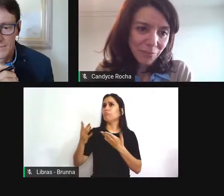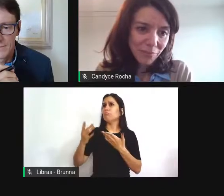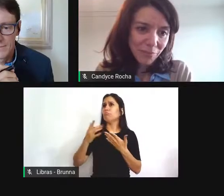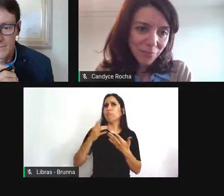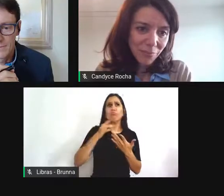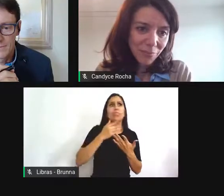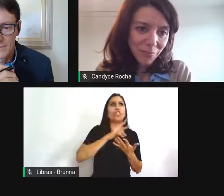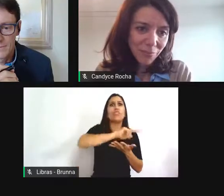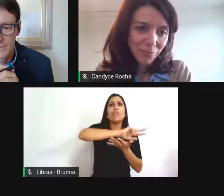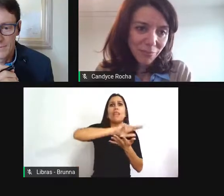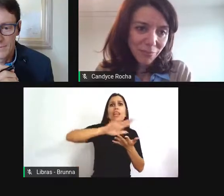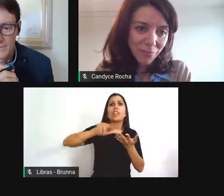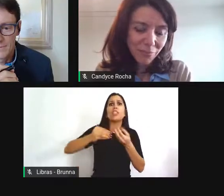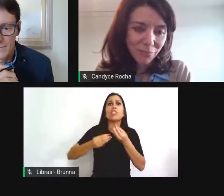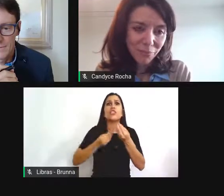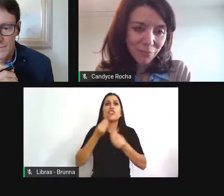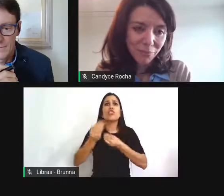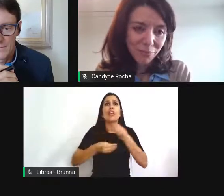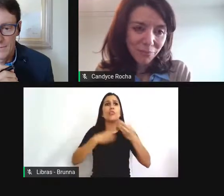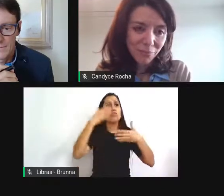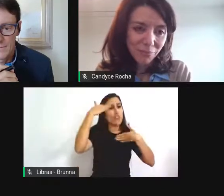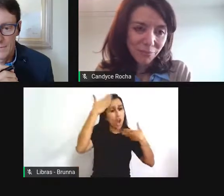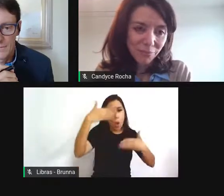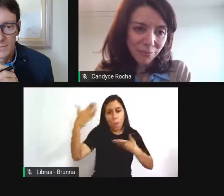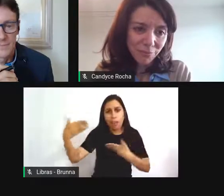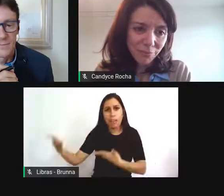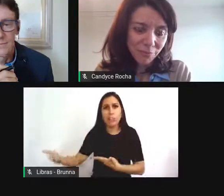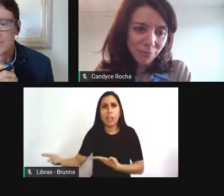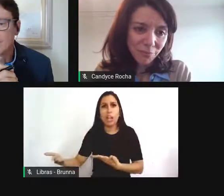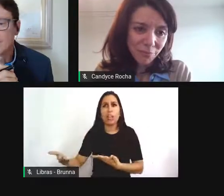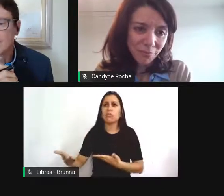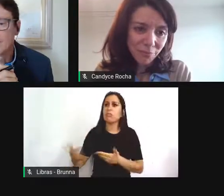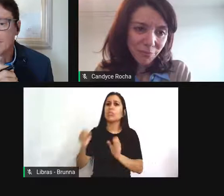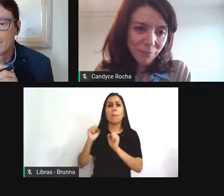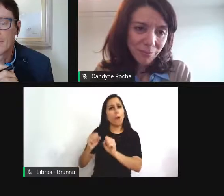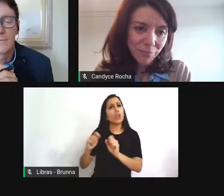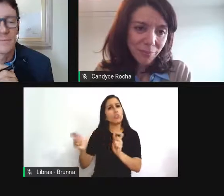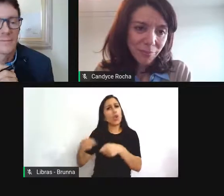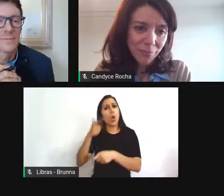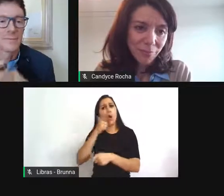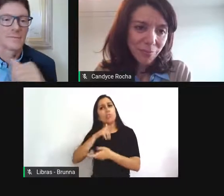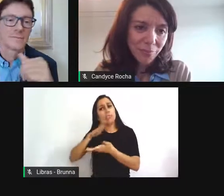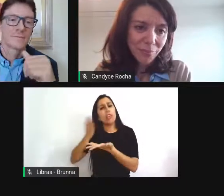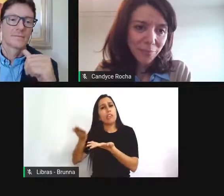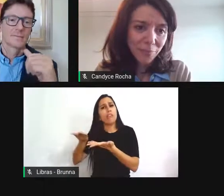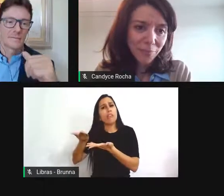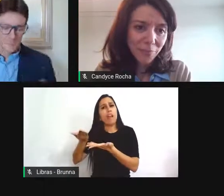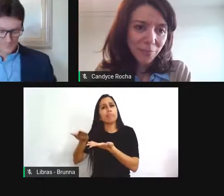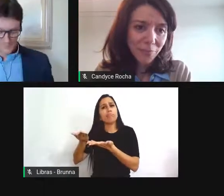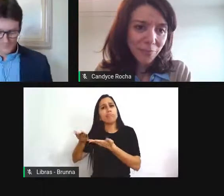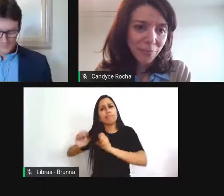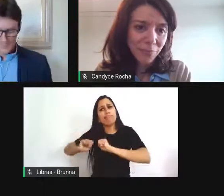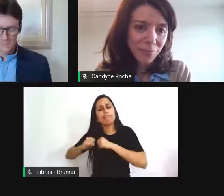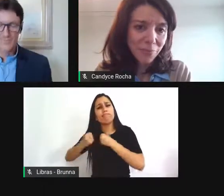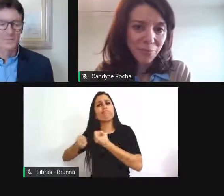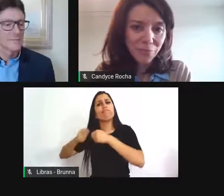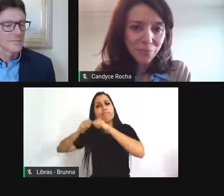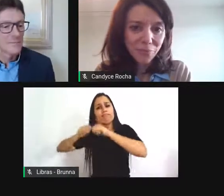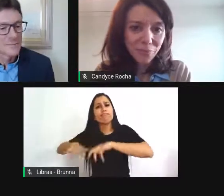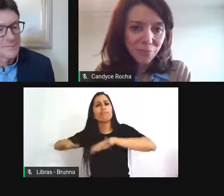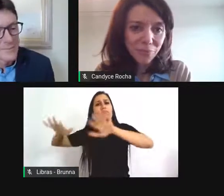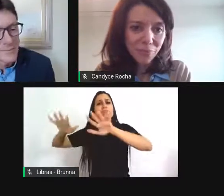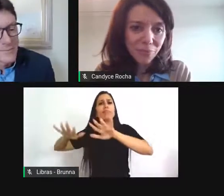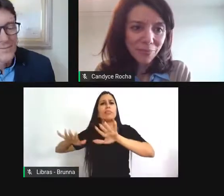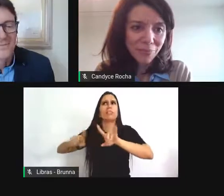para conseguir, e tem outras formas que você consegue multiplicar esse impacto, né? E a ponto de não precisar de tanto